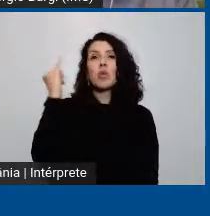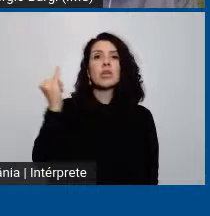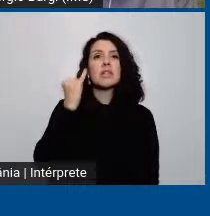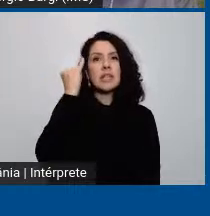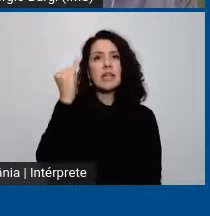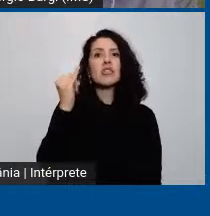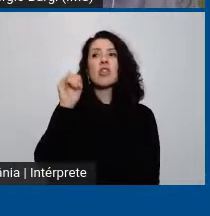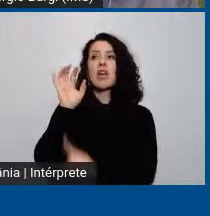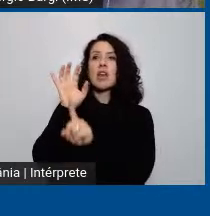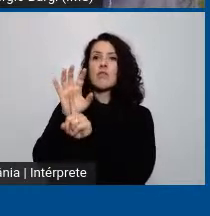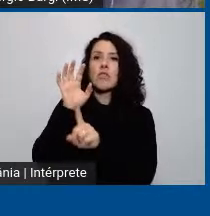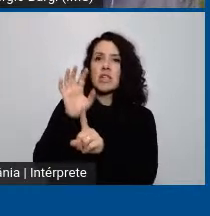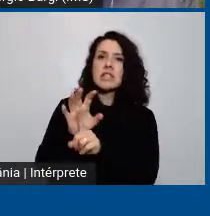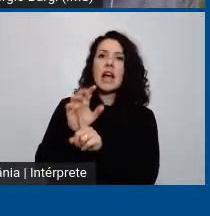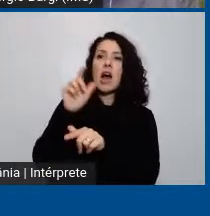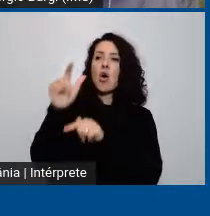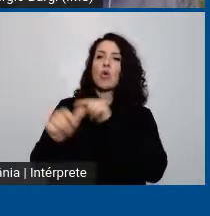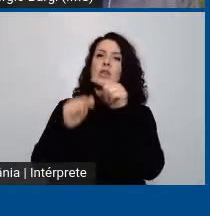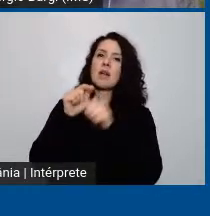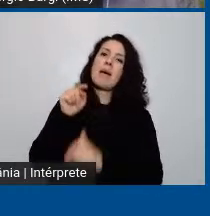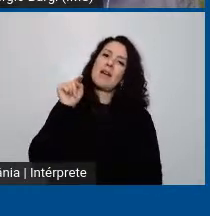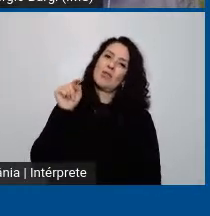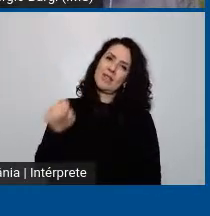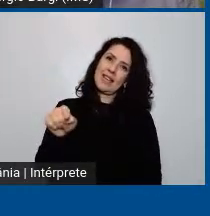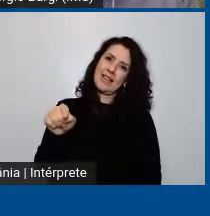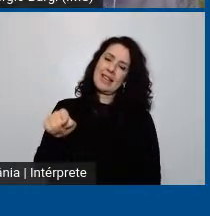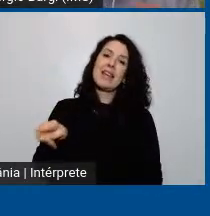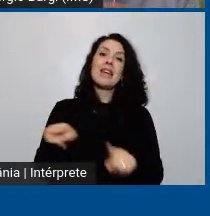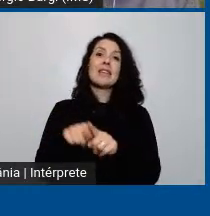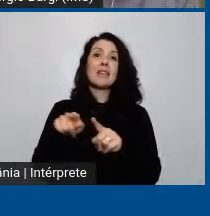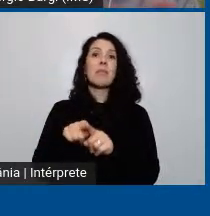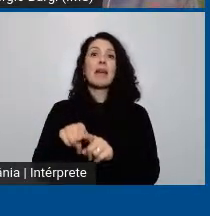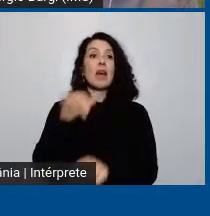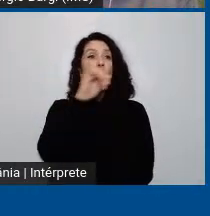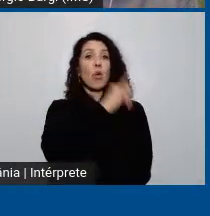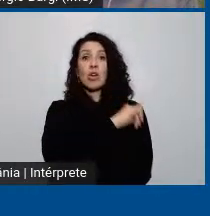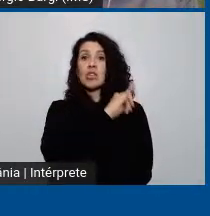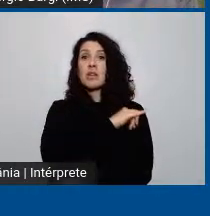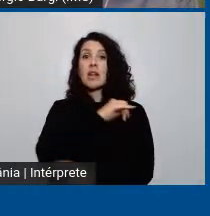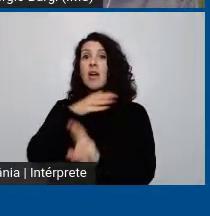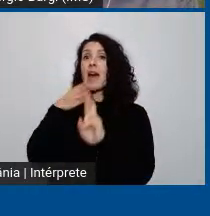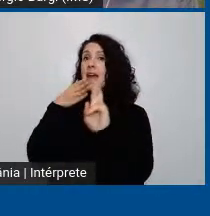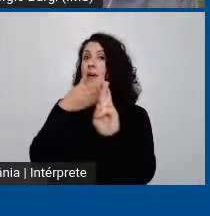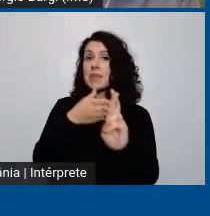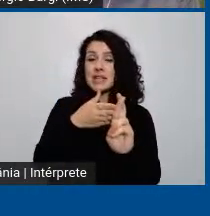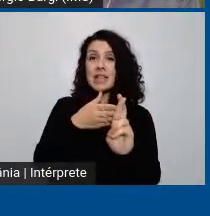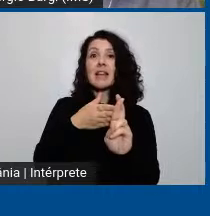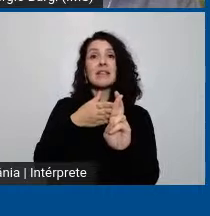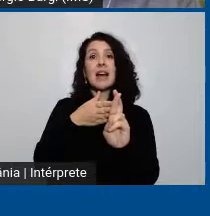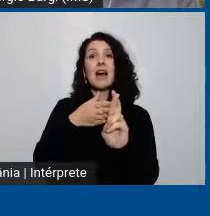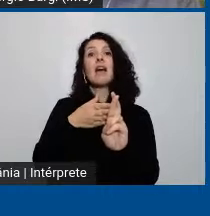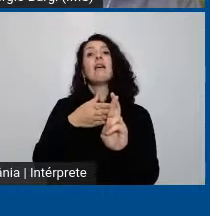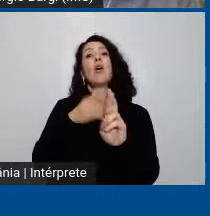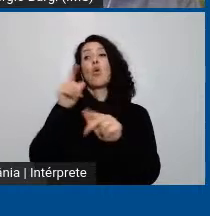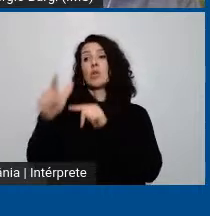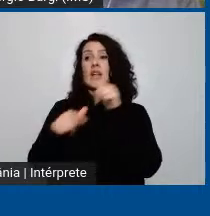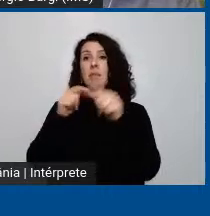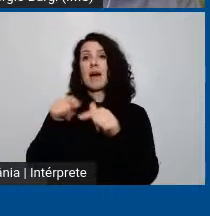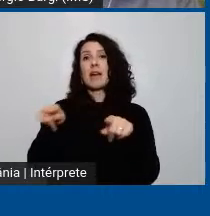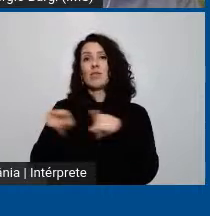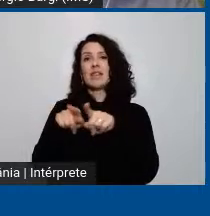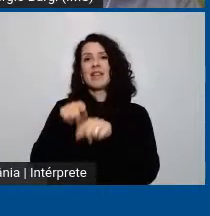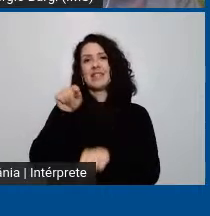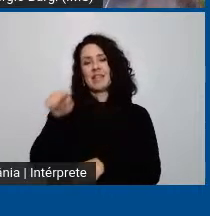Ferrez, de criação, e representa, na verdade, uma faceta da sua atividade também